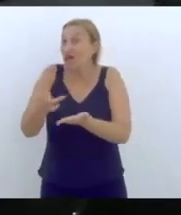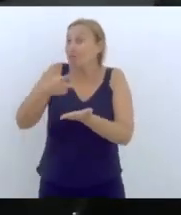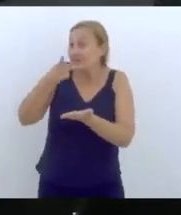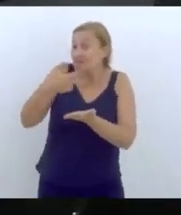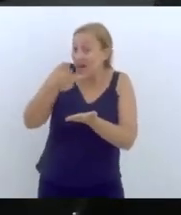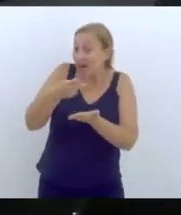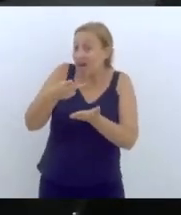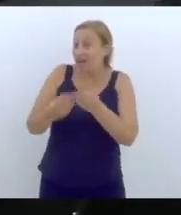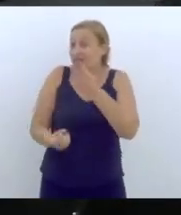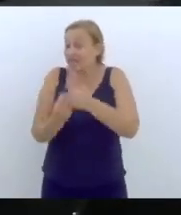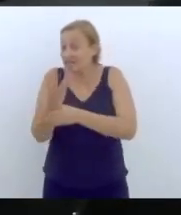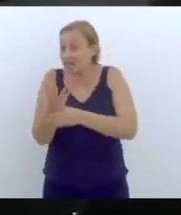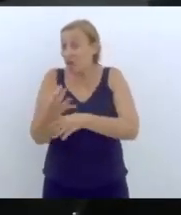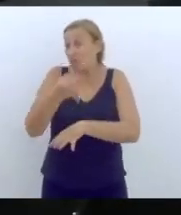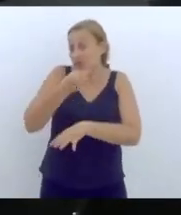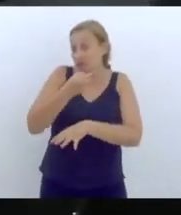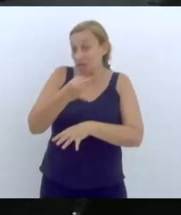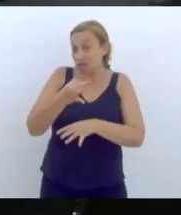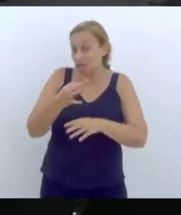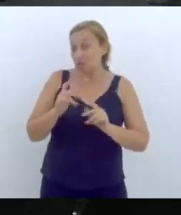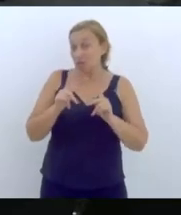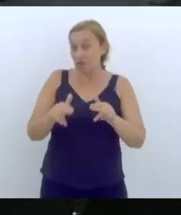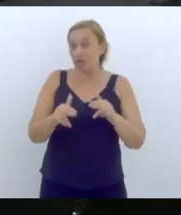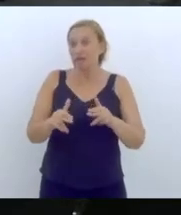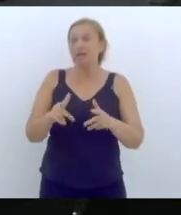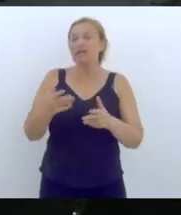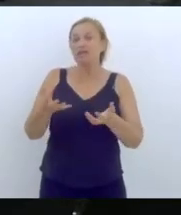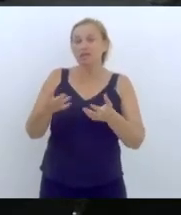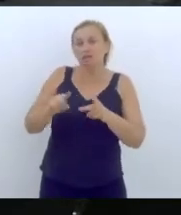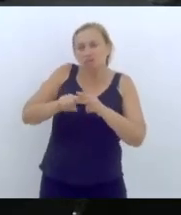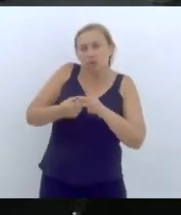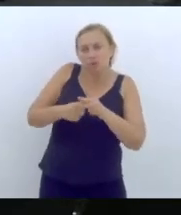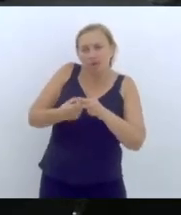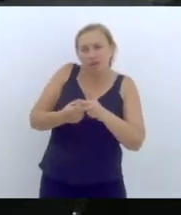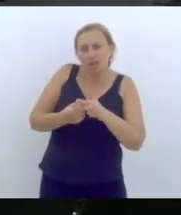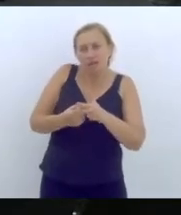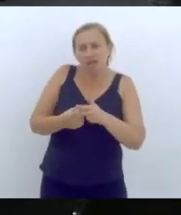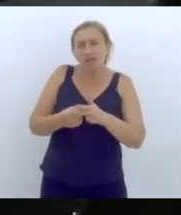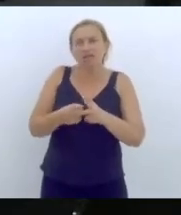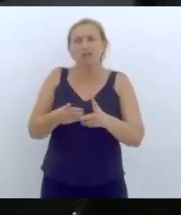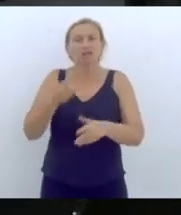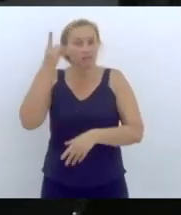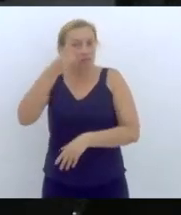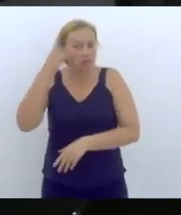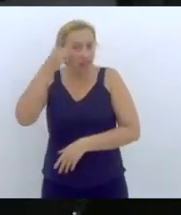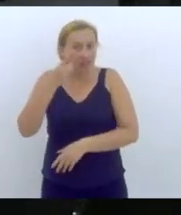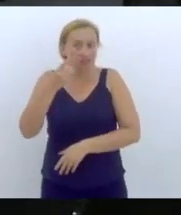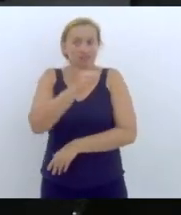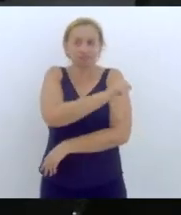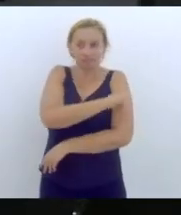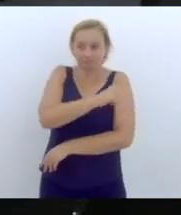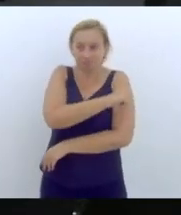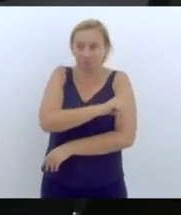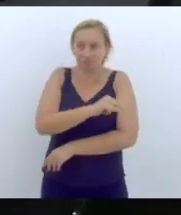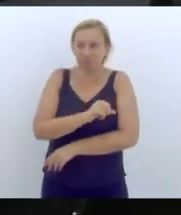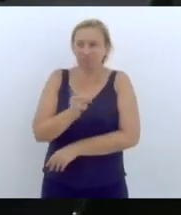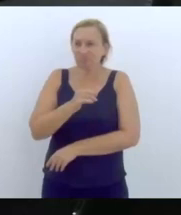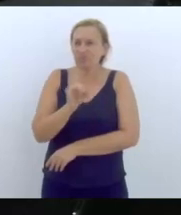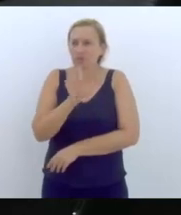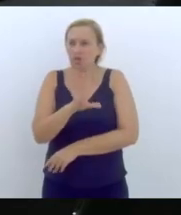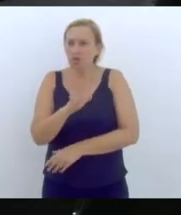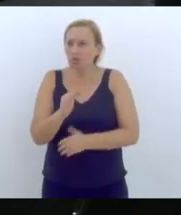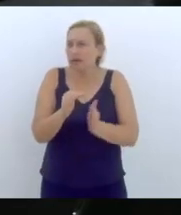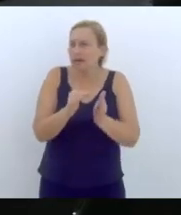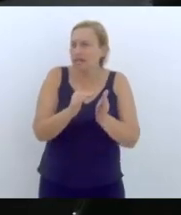ir construindo um parecer, é que a gente alterasse a lei da deputada enfermeira Rejane. E alterasse não para